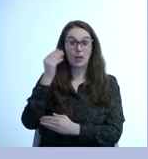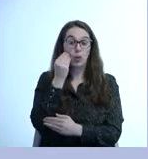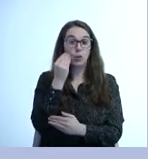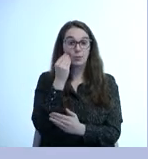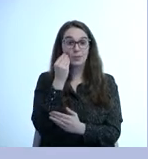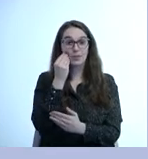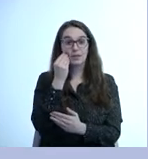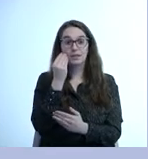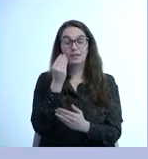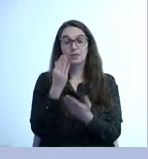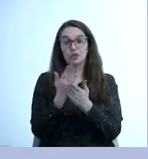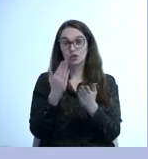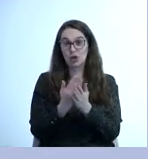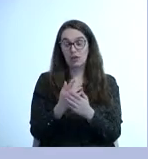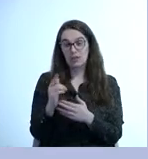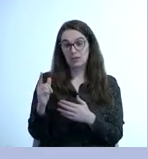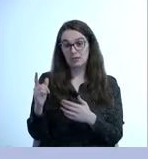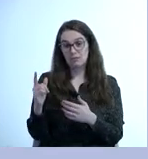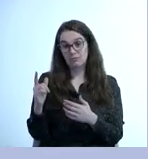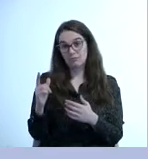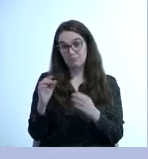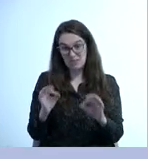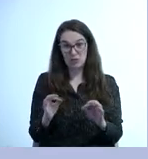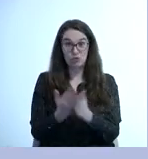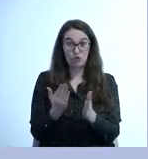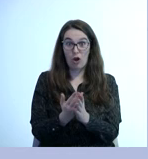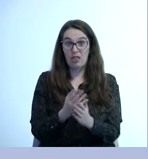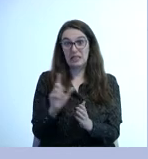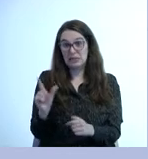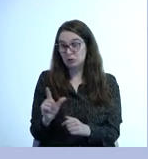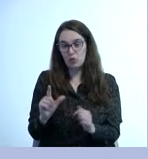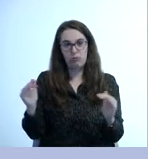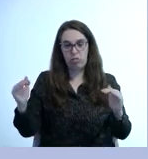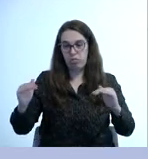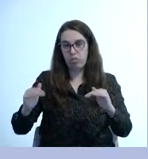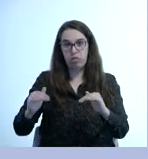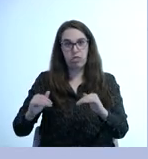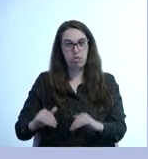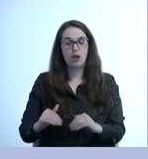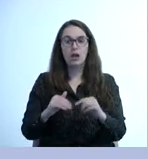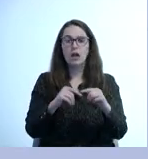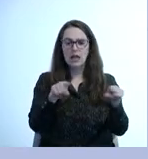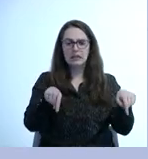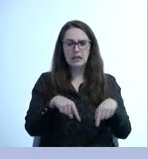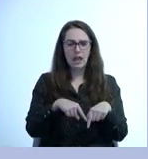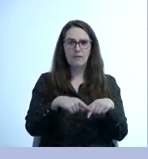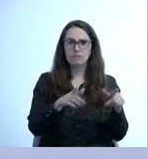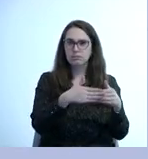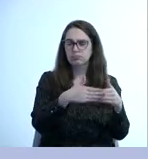muito grande na escola mesmo de Lisboa, e onde os ateliês acabavam por